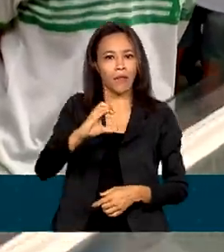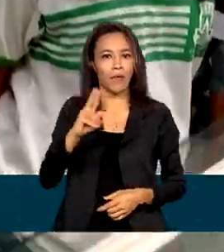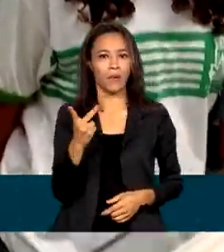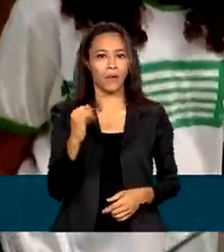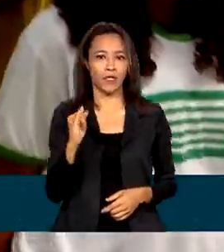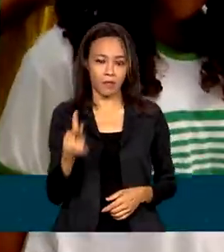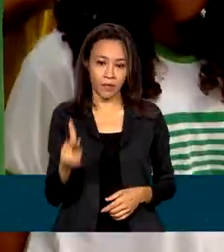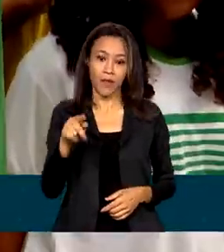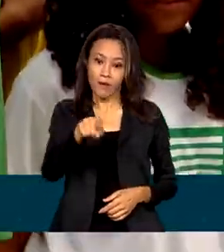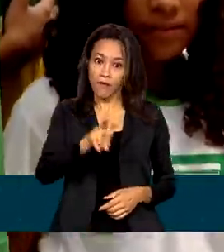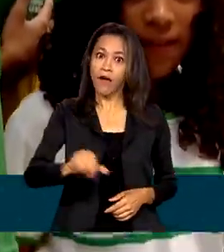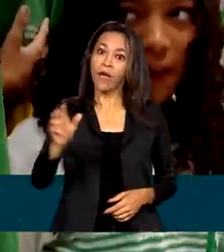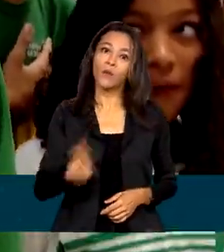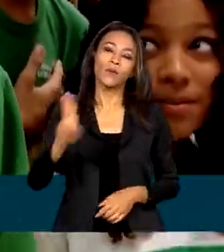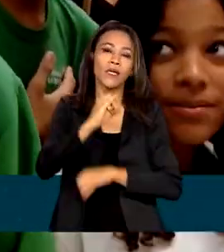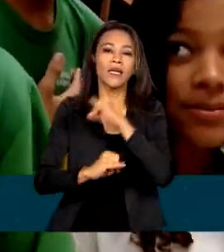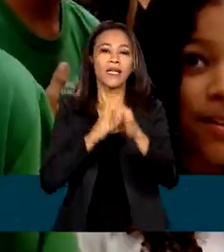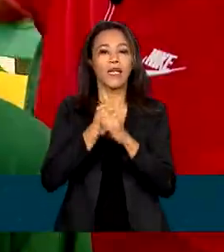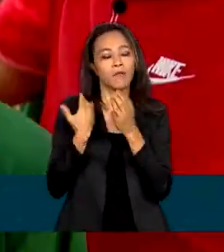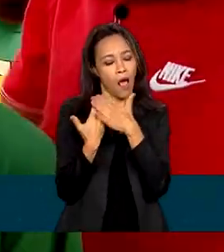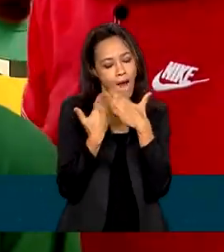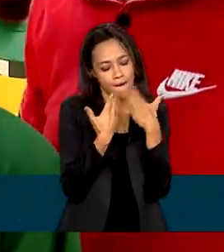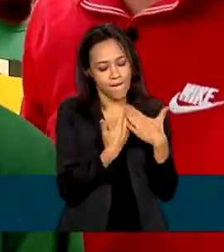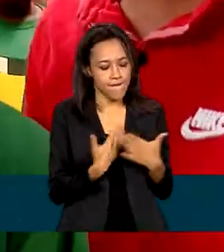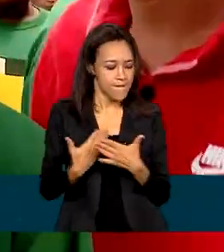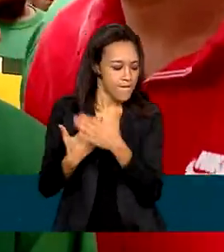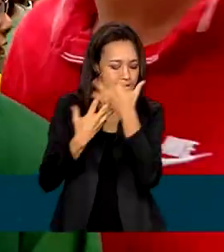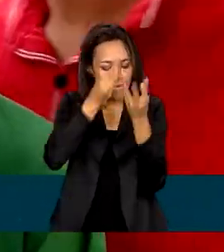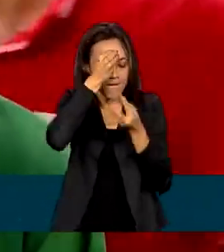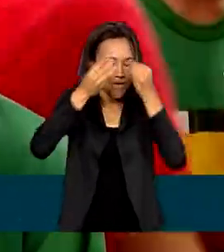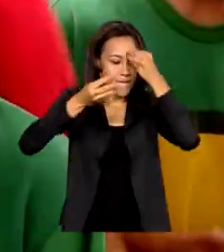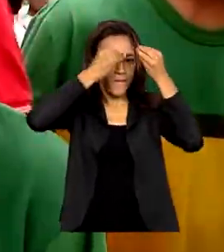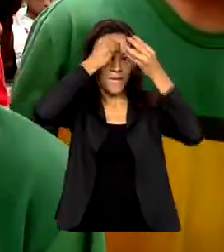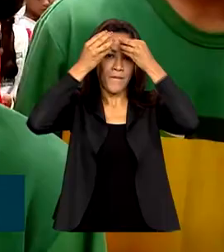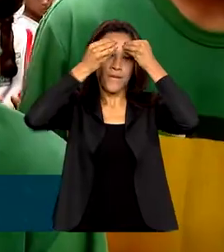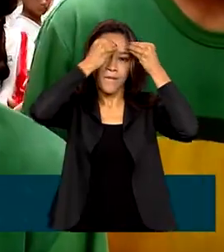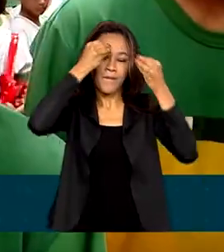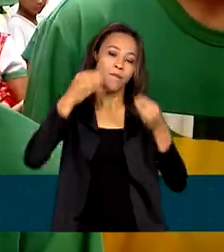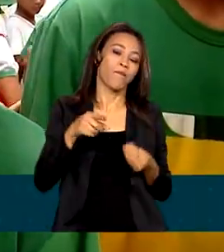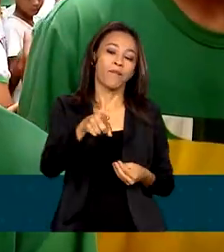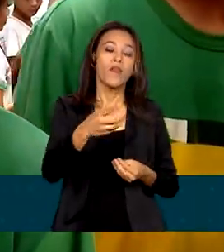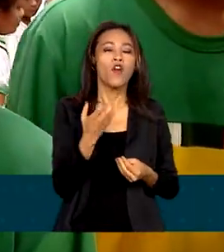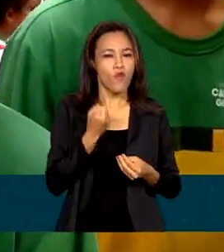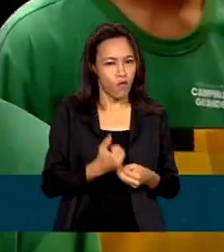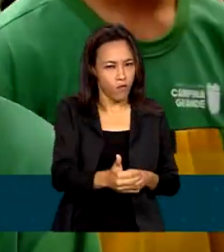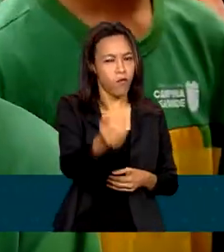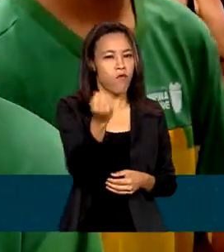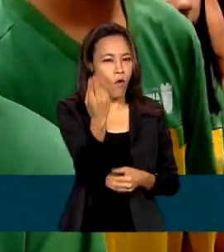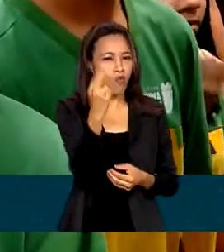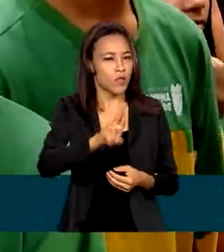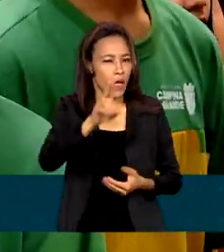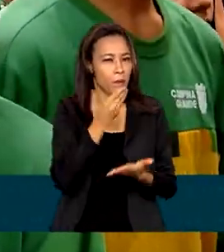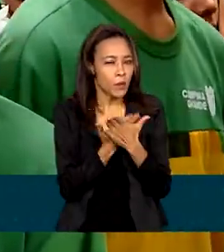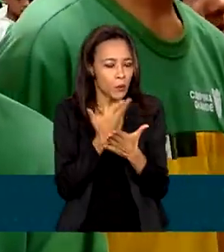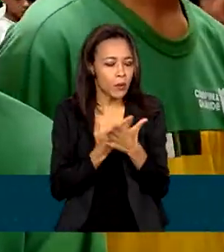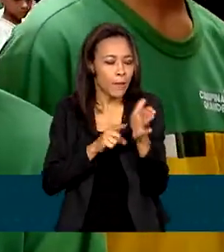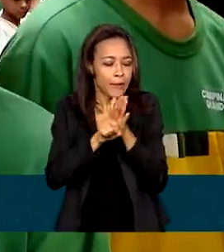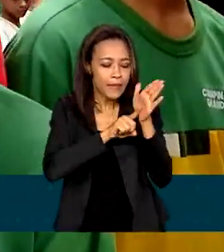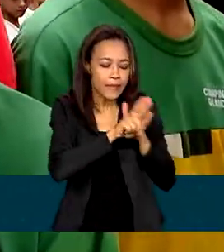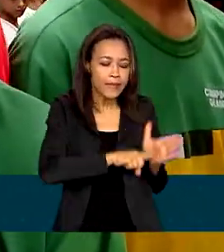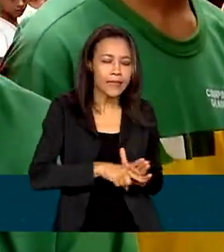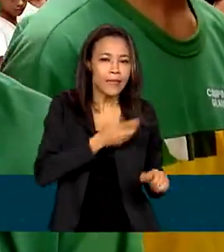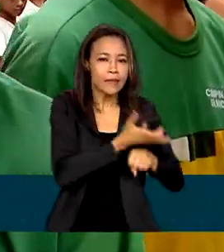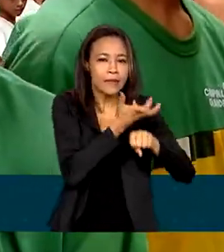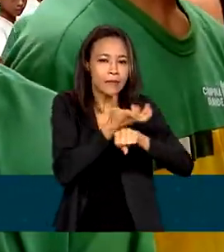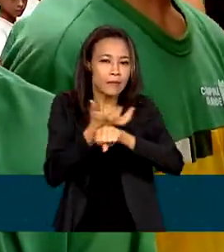a internet para aprimorar os estudos. Eu vou utilizar ele para estudar, pesquisar as matérias, vou precisar fazer uma atividade pesquisada, já vou